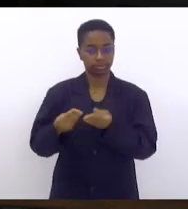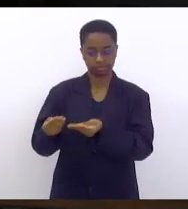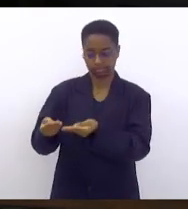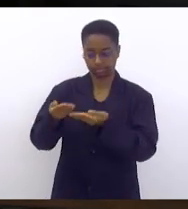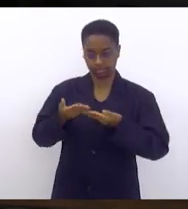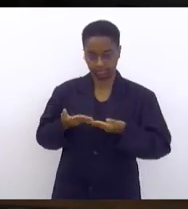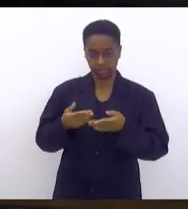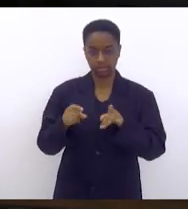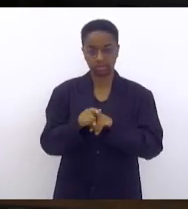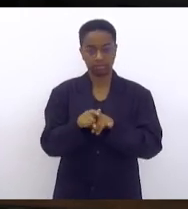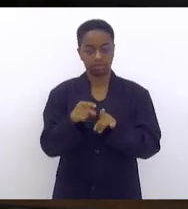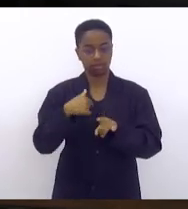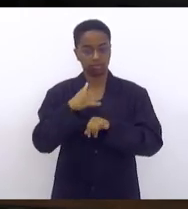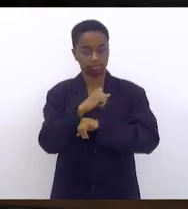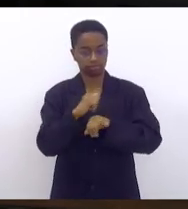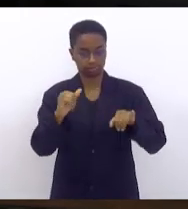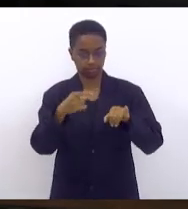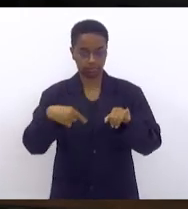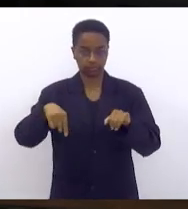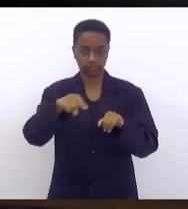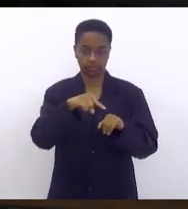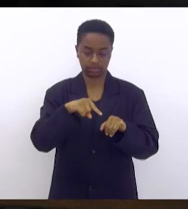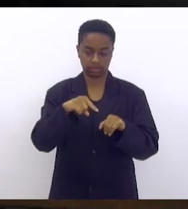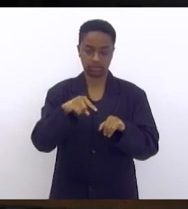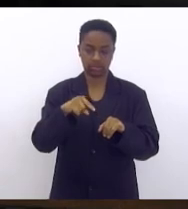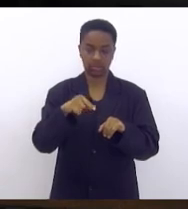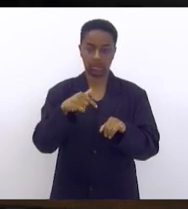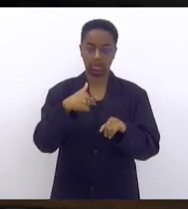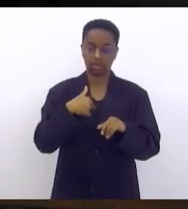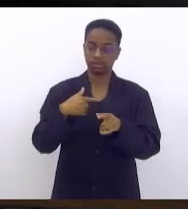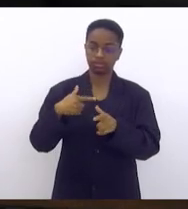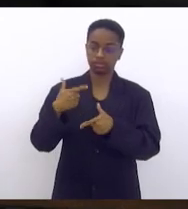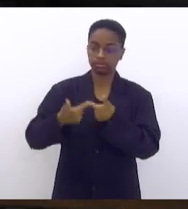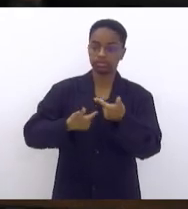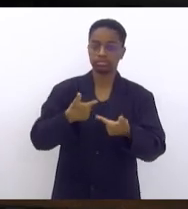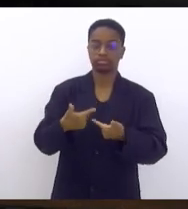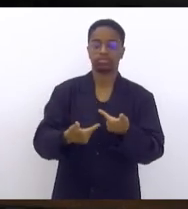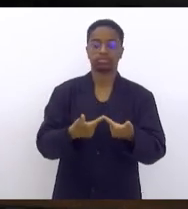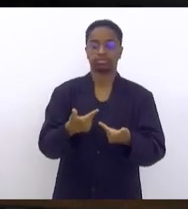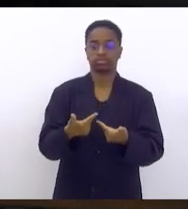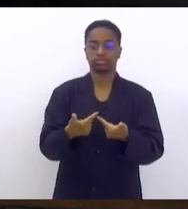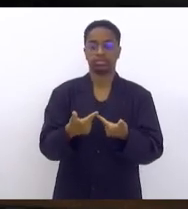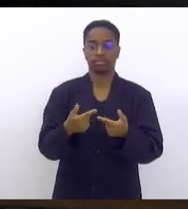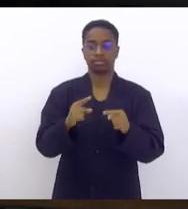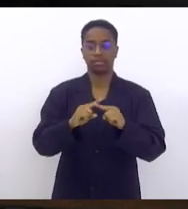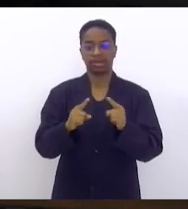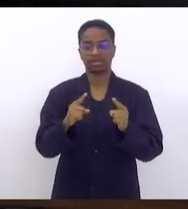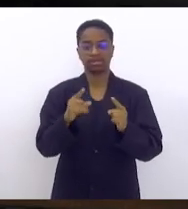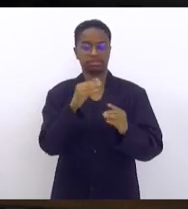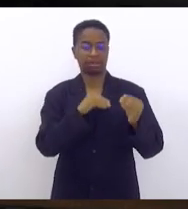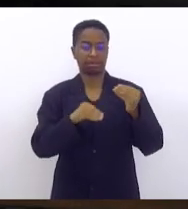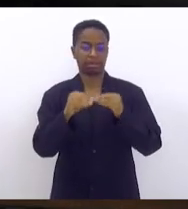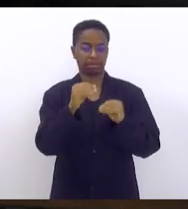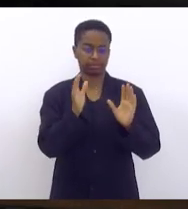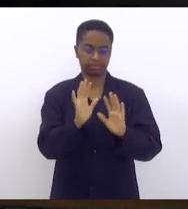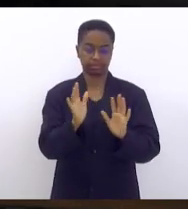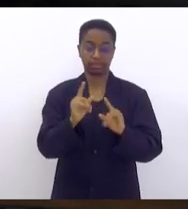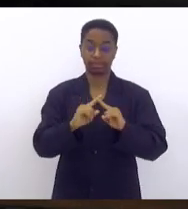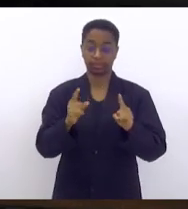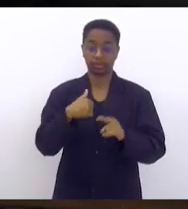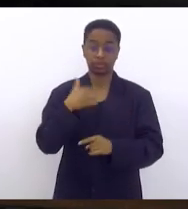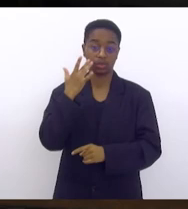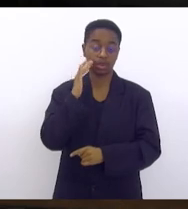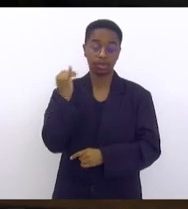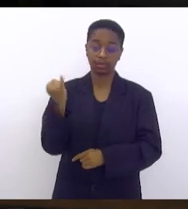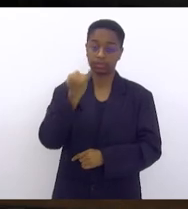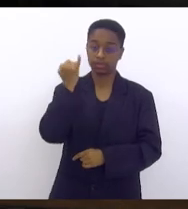para vocês, é o que eu venho fazendo no bastidor, sem bater bumbo, mas acho muito importante o papel